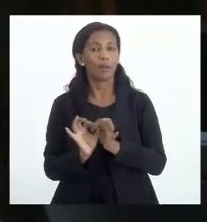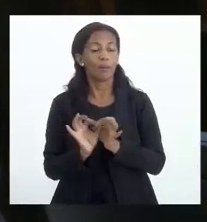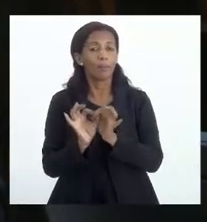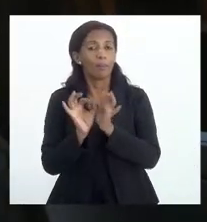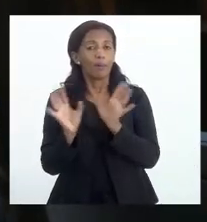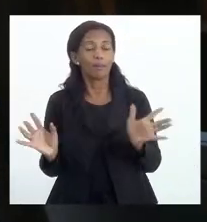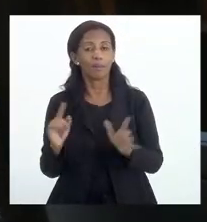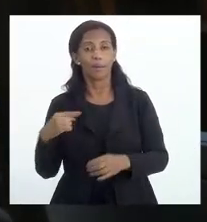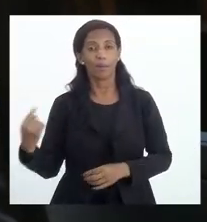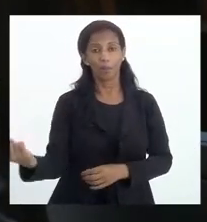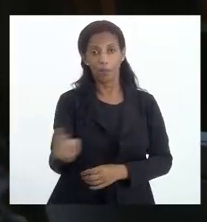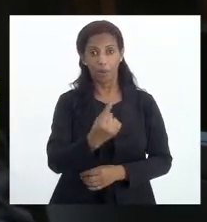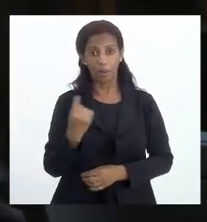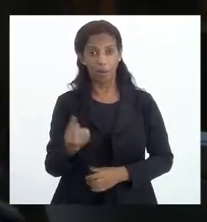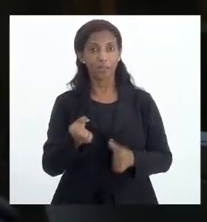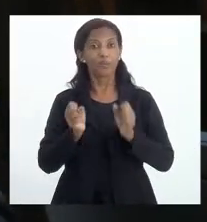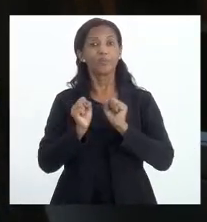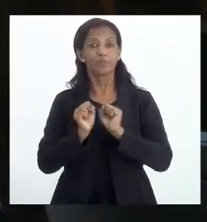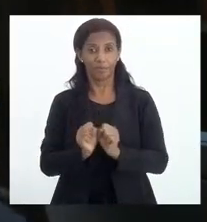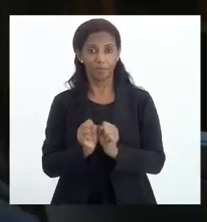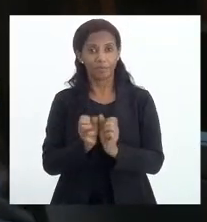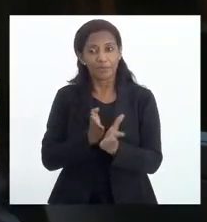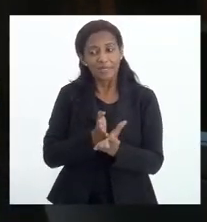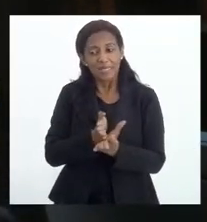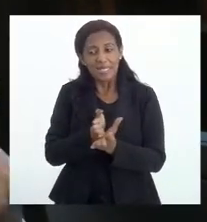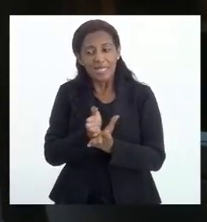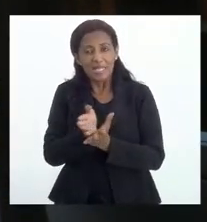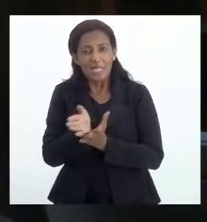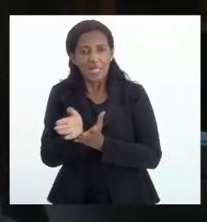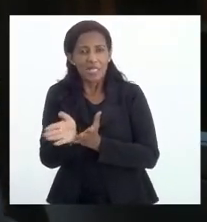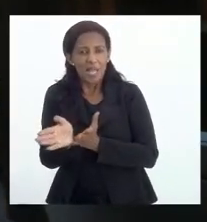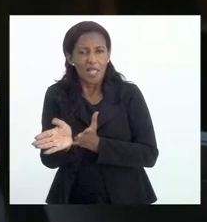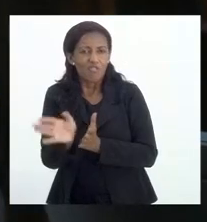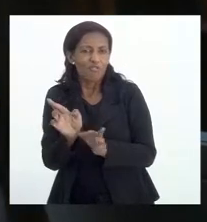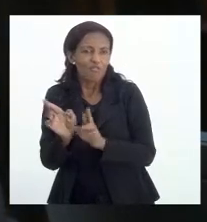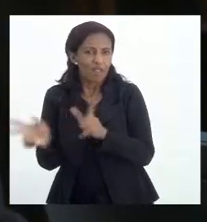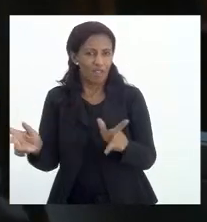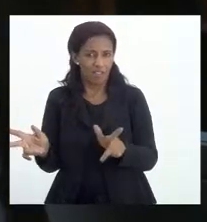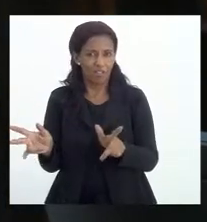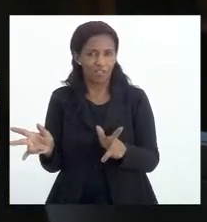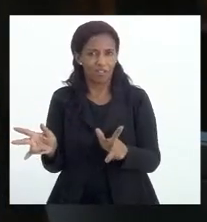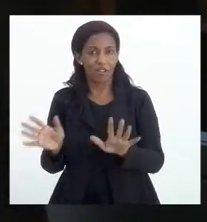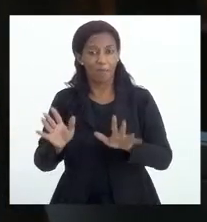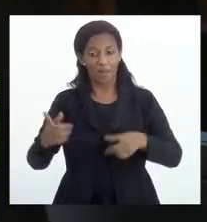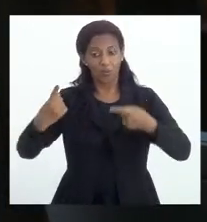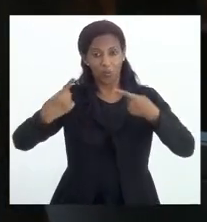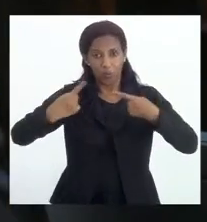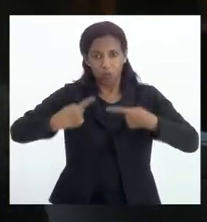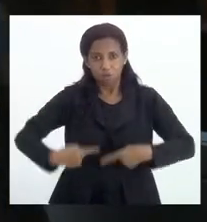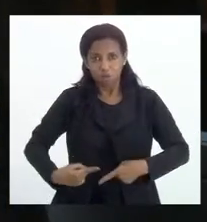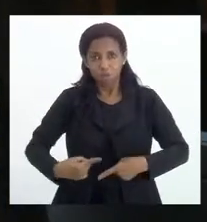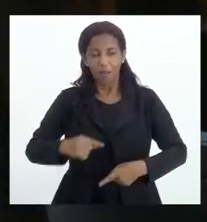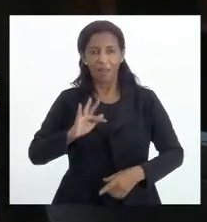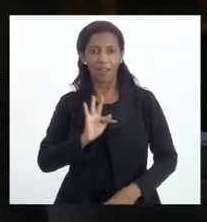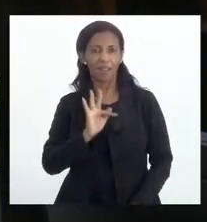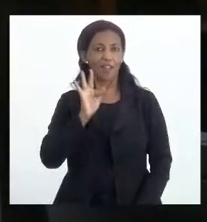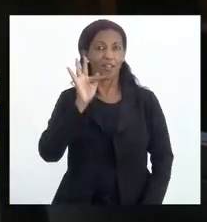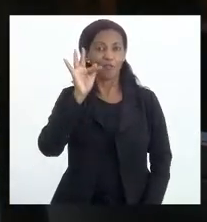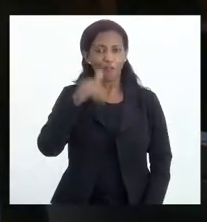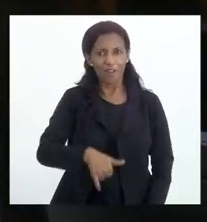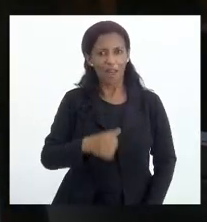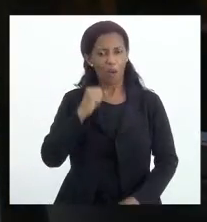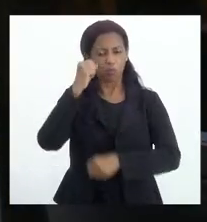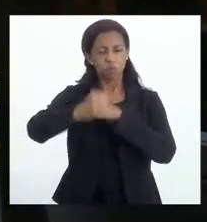liberdade porque nós vamos poder sair de uma maneira um pouco diferente. Mas o desafio é que, no final do ano que